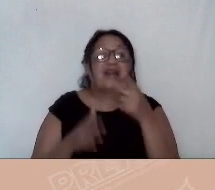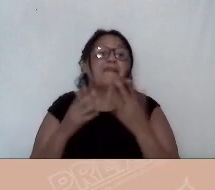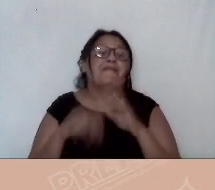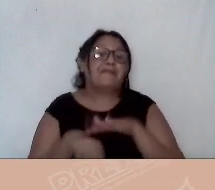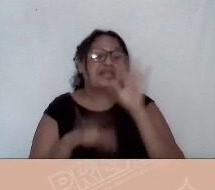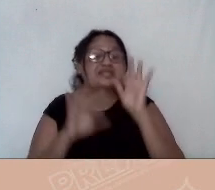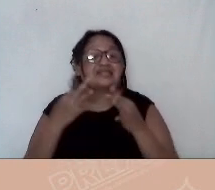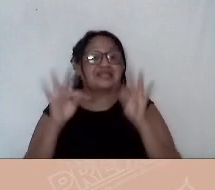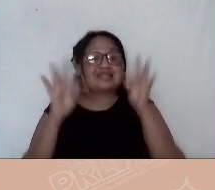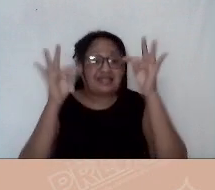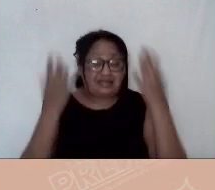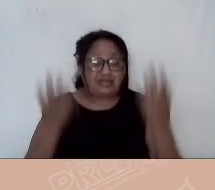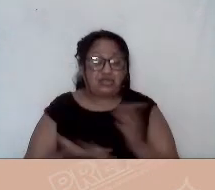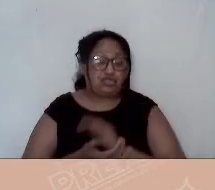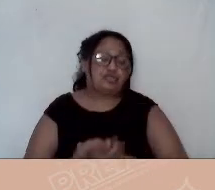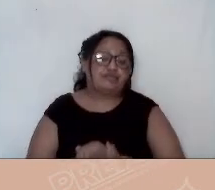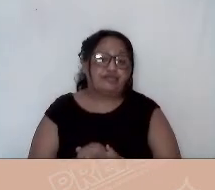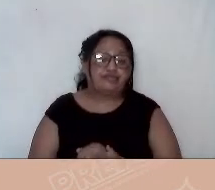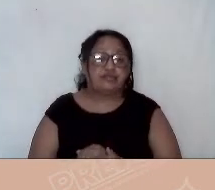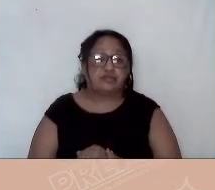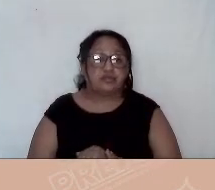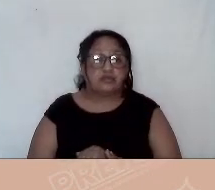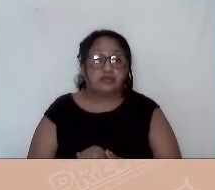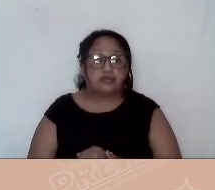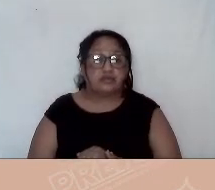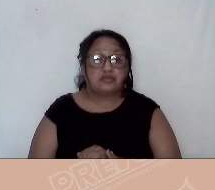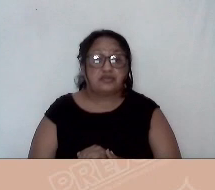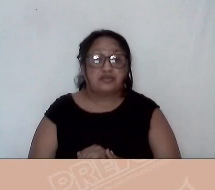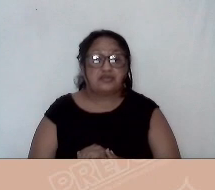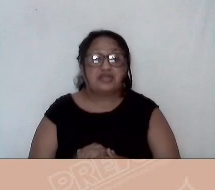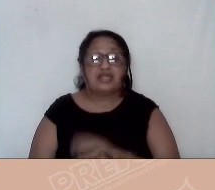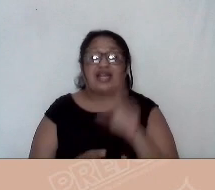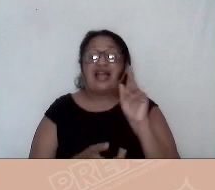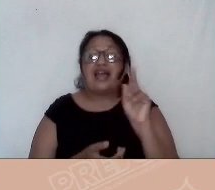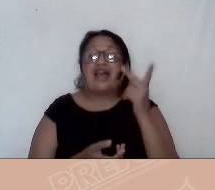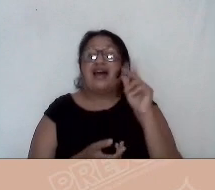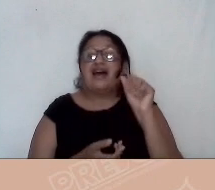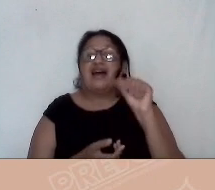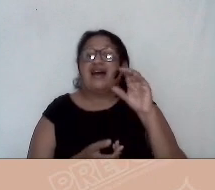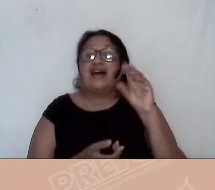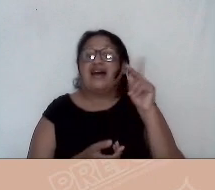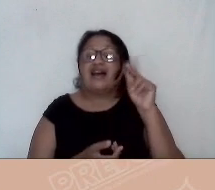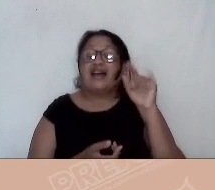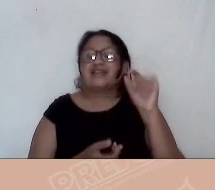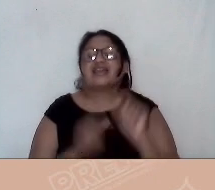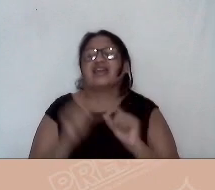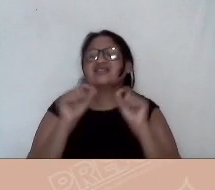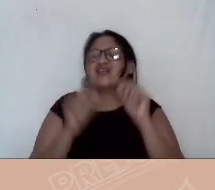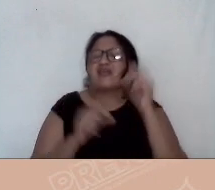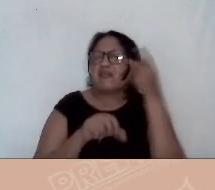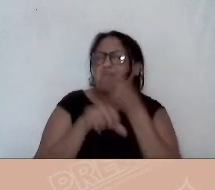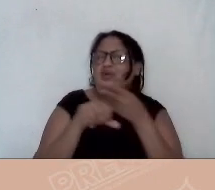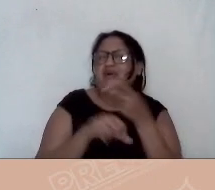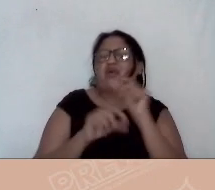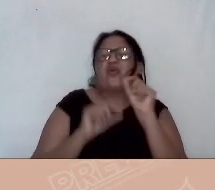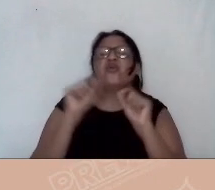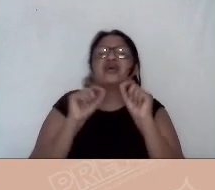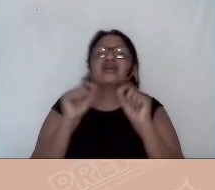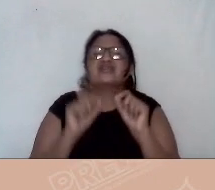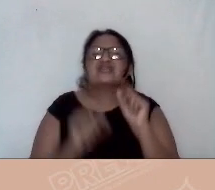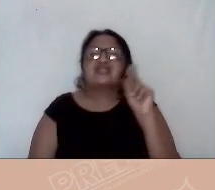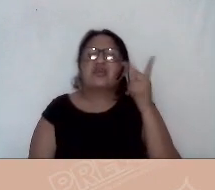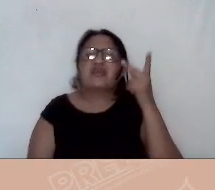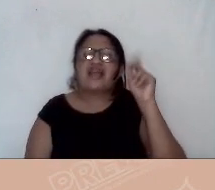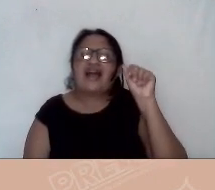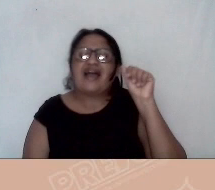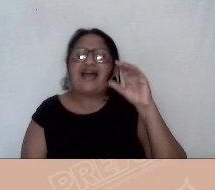on hacking hacking lembra hacker né gente aí você vai buscando aí na sua cabecinha o que é eu sei sobre hackers o que é que eu